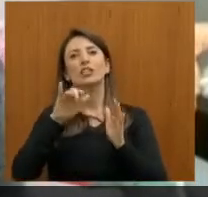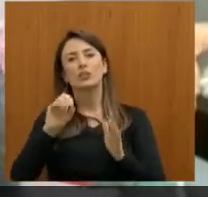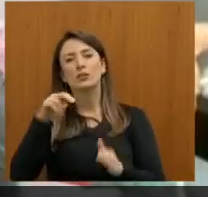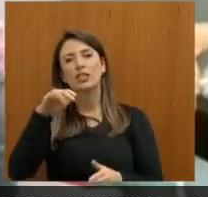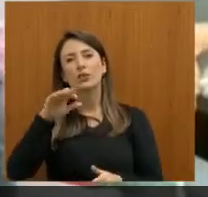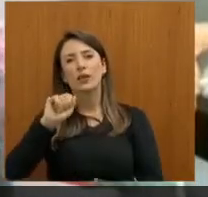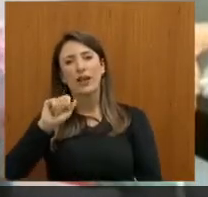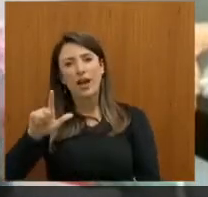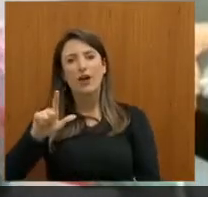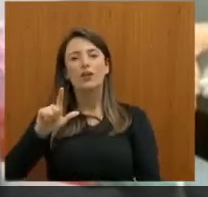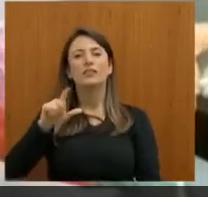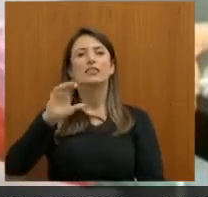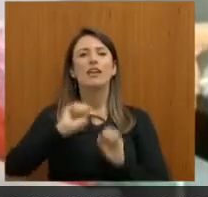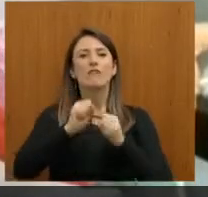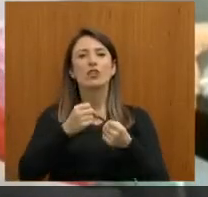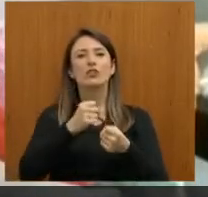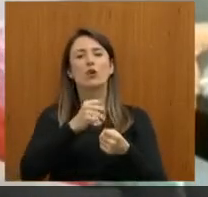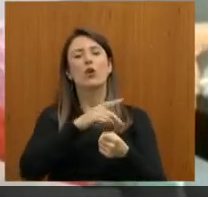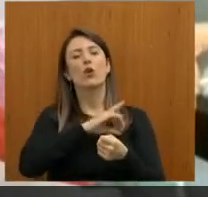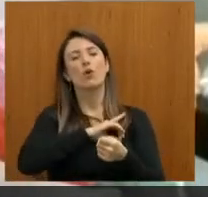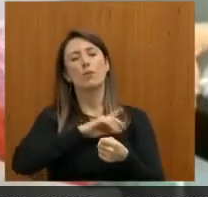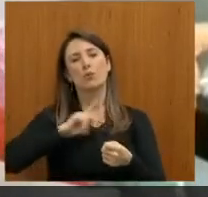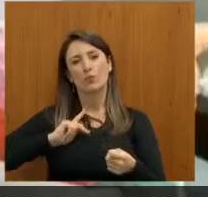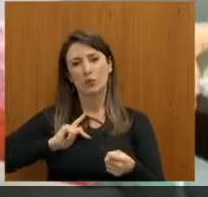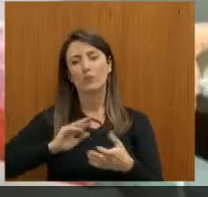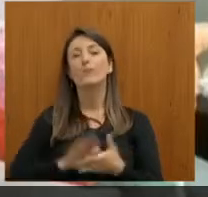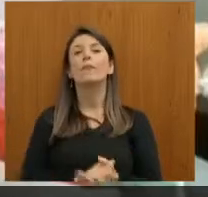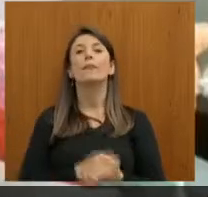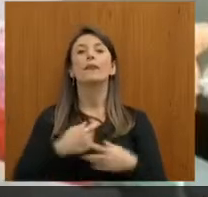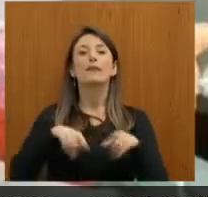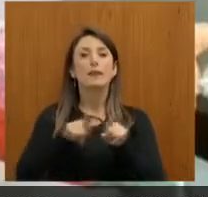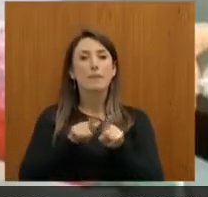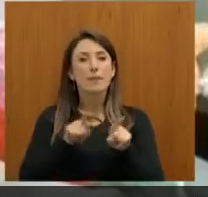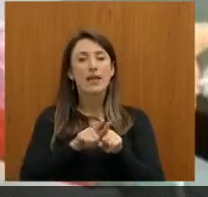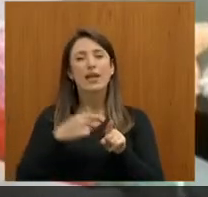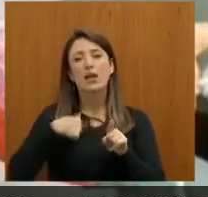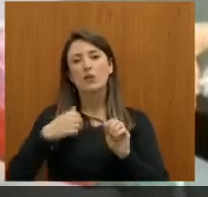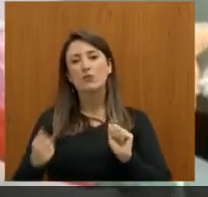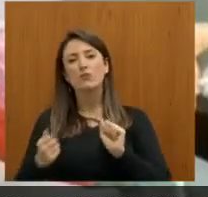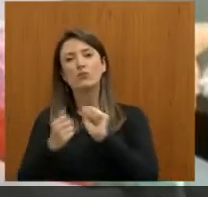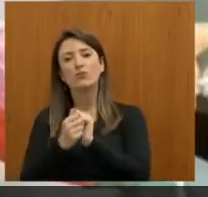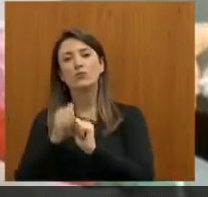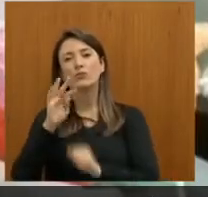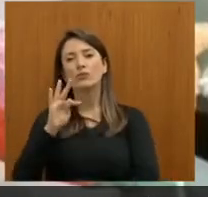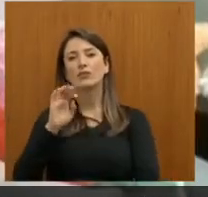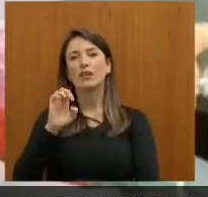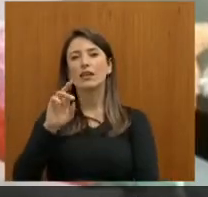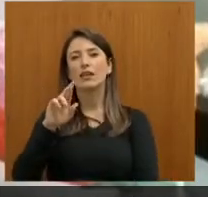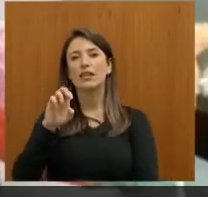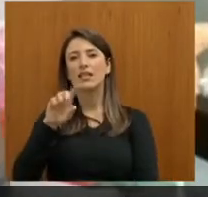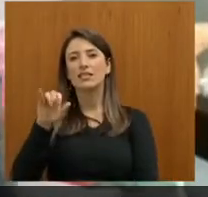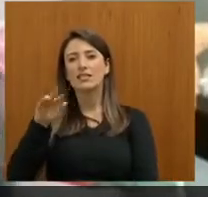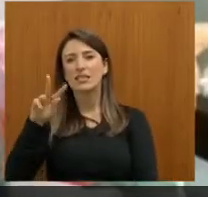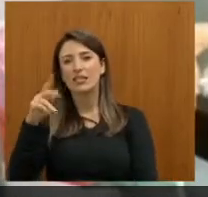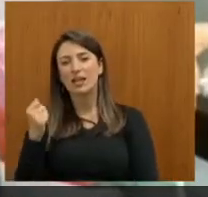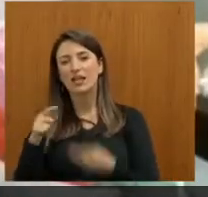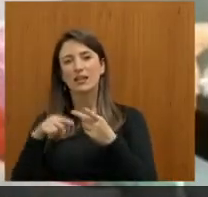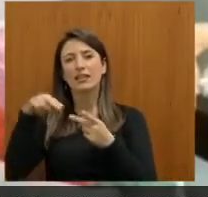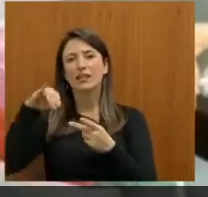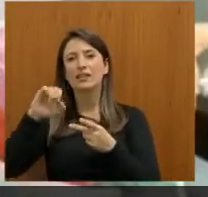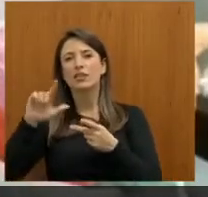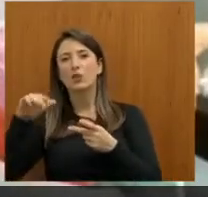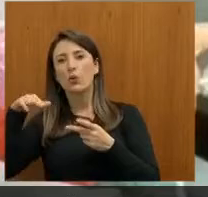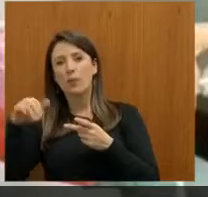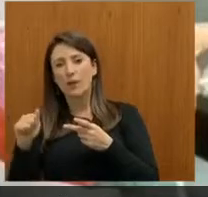e também estou juntamente aí com a Terezinha Avelar e com a nenhuma Coelho na